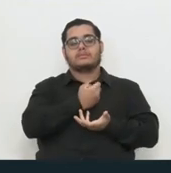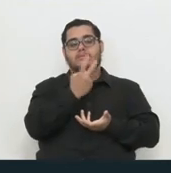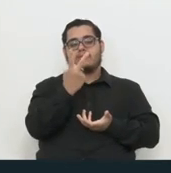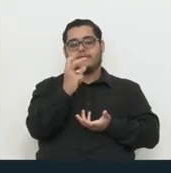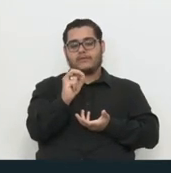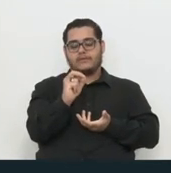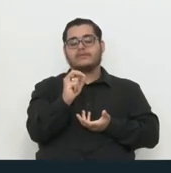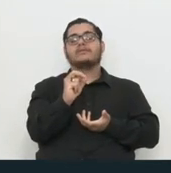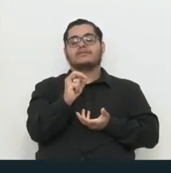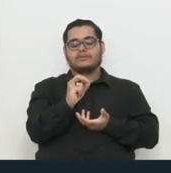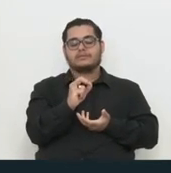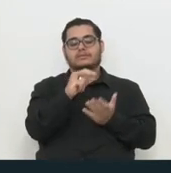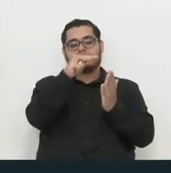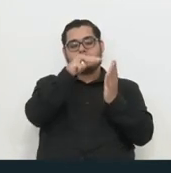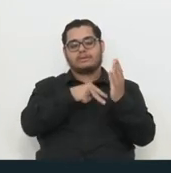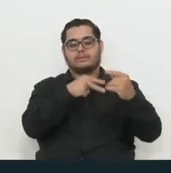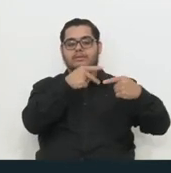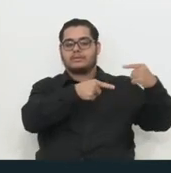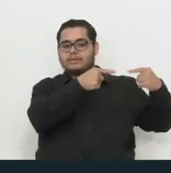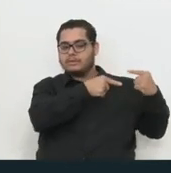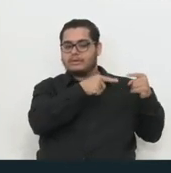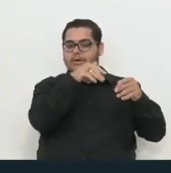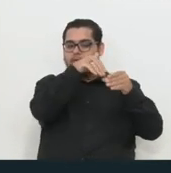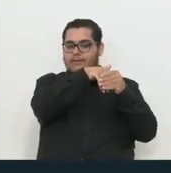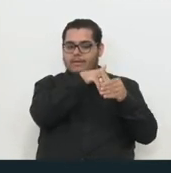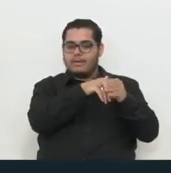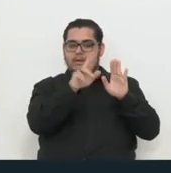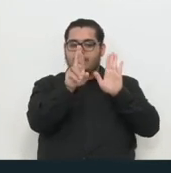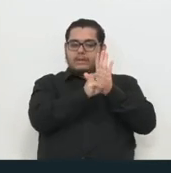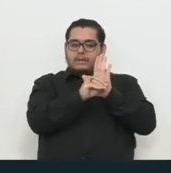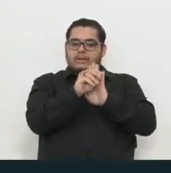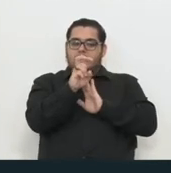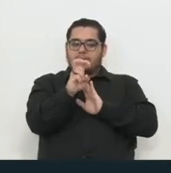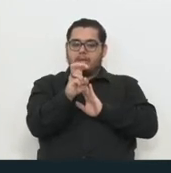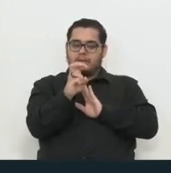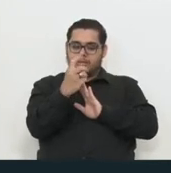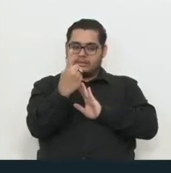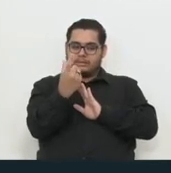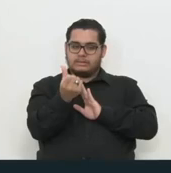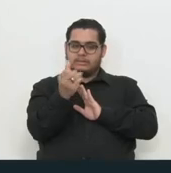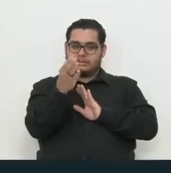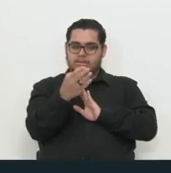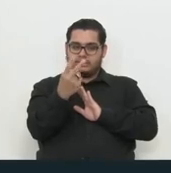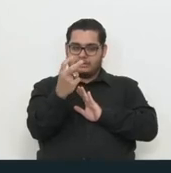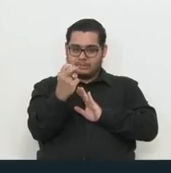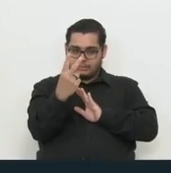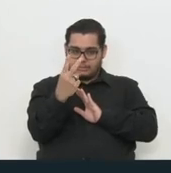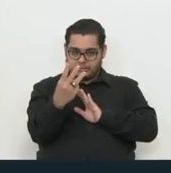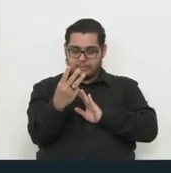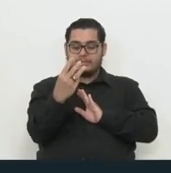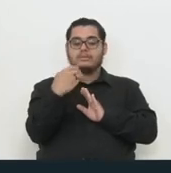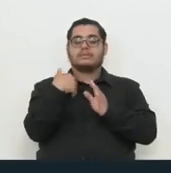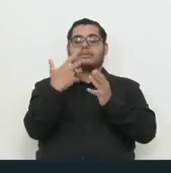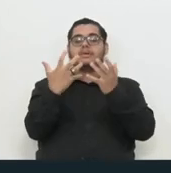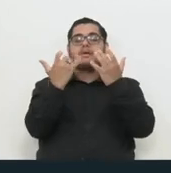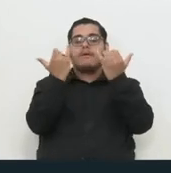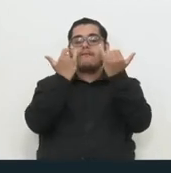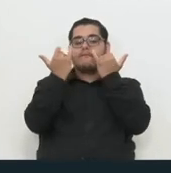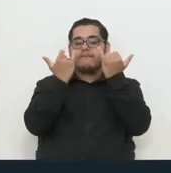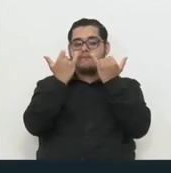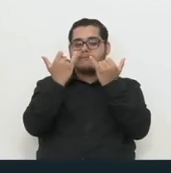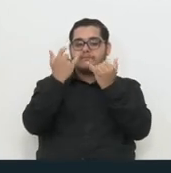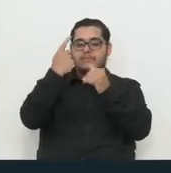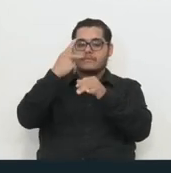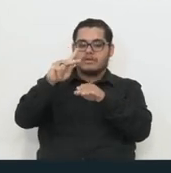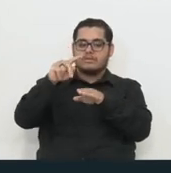do requerimento 516 e 2023 informações sobre o ginásio Pascoal Thomeu autor Vereador